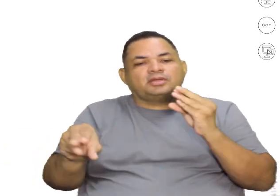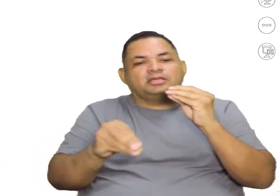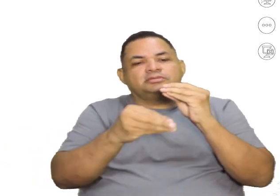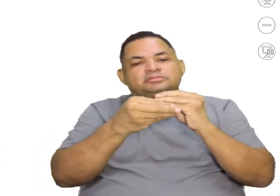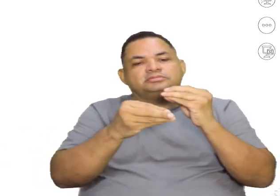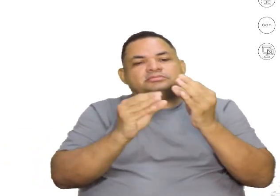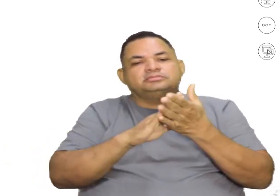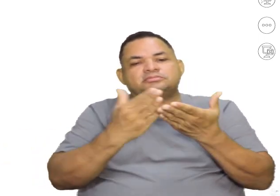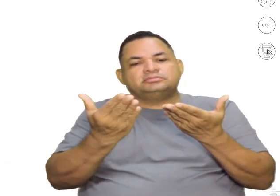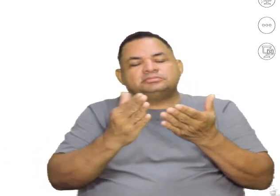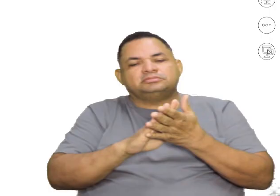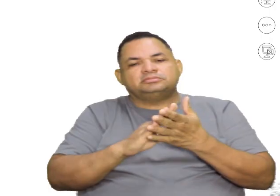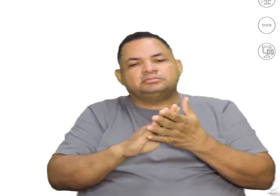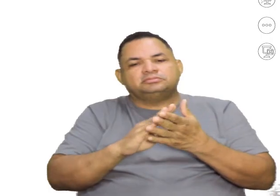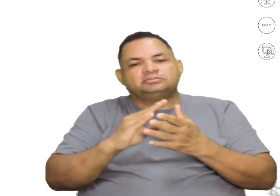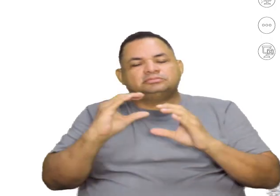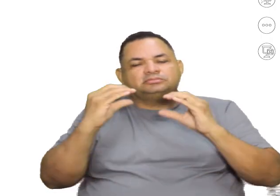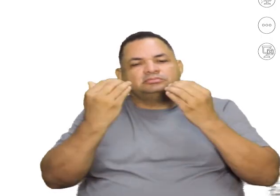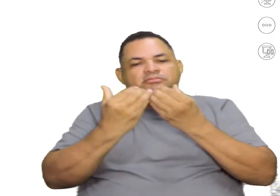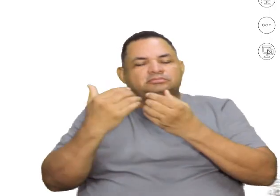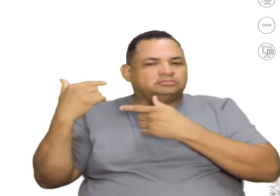comunidades tradicionais, né?